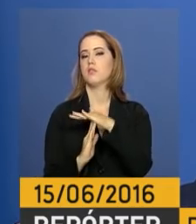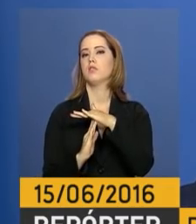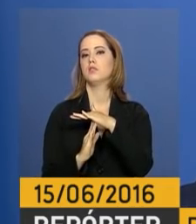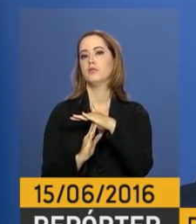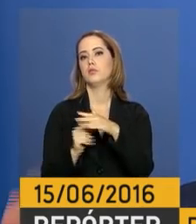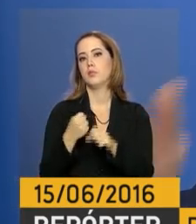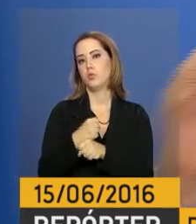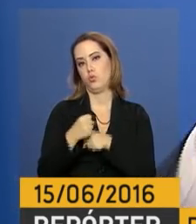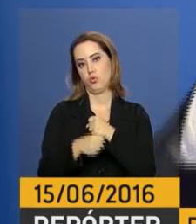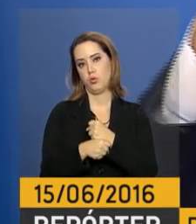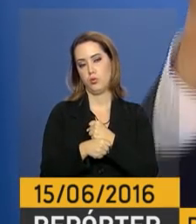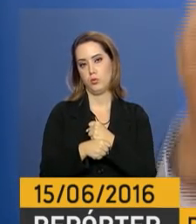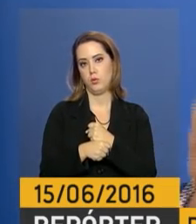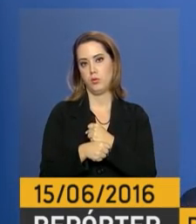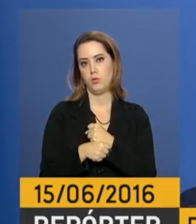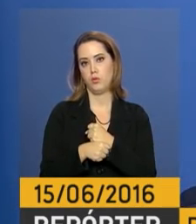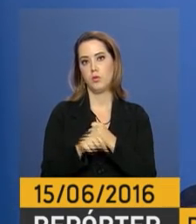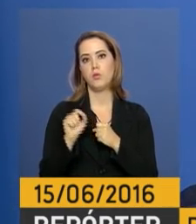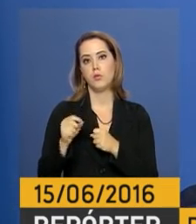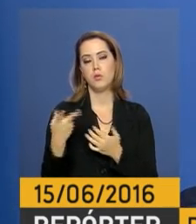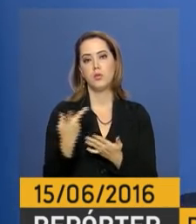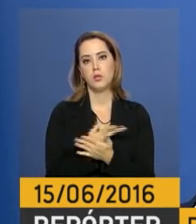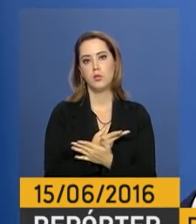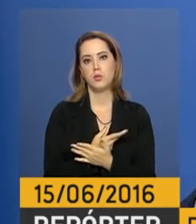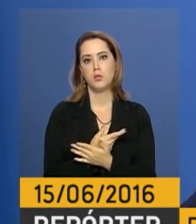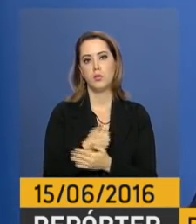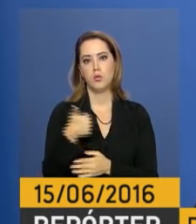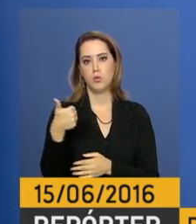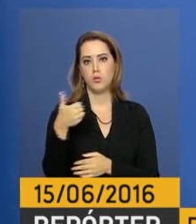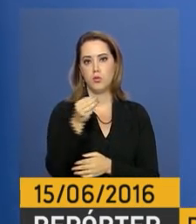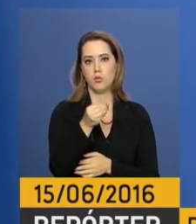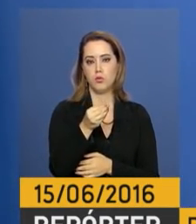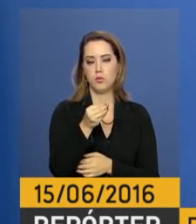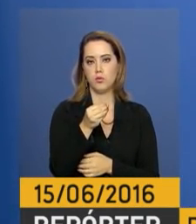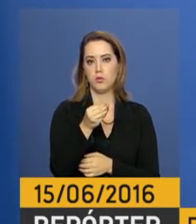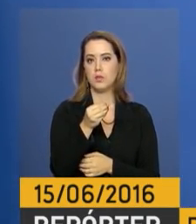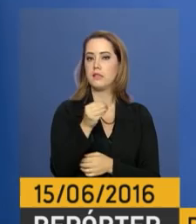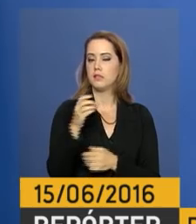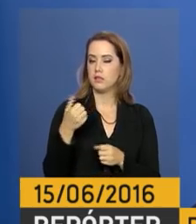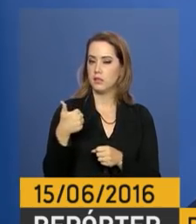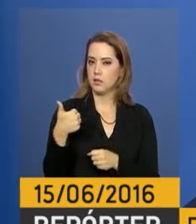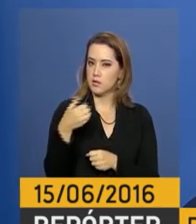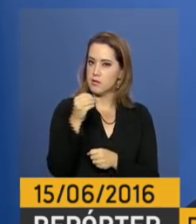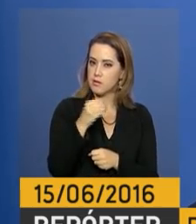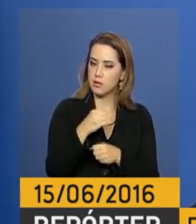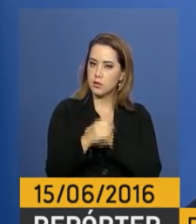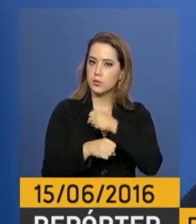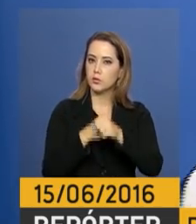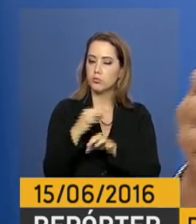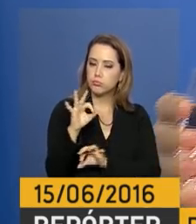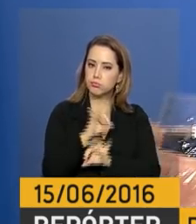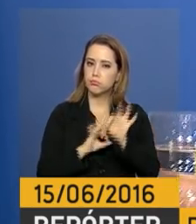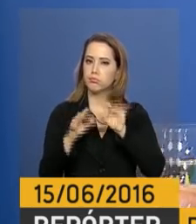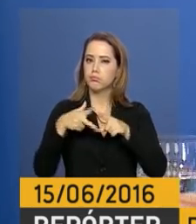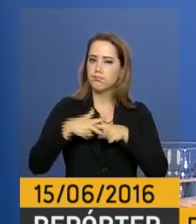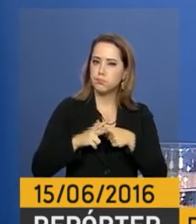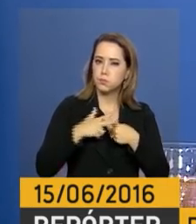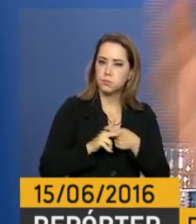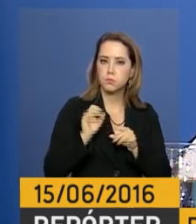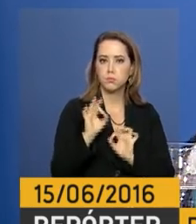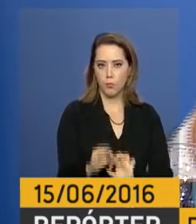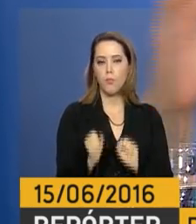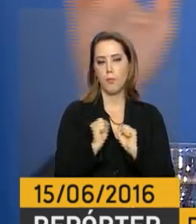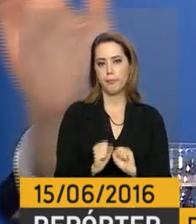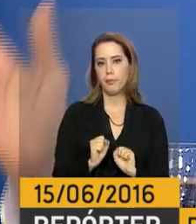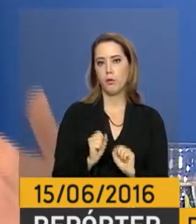anual que passa a valer pelos 10 anos seguintes. Portanto, é um